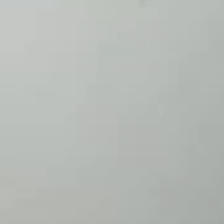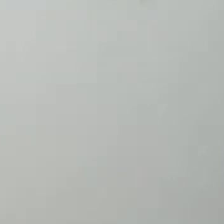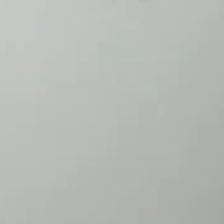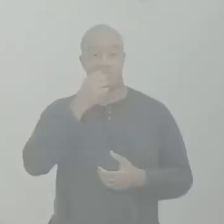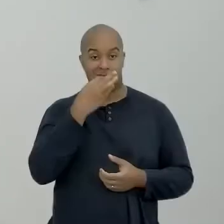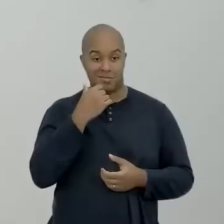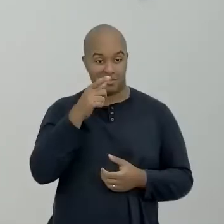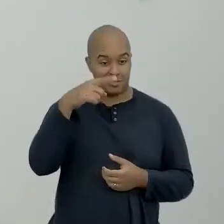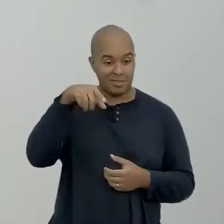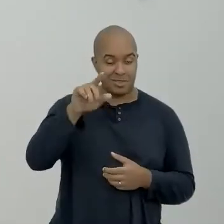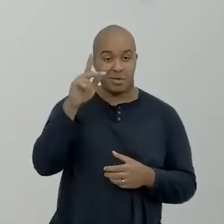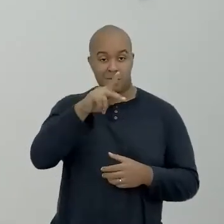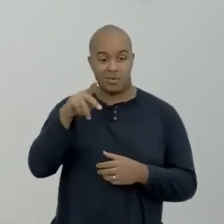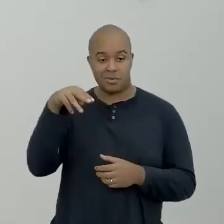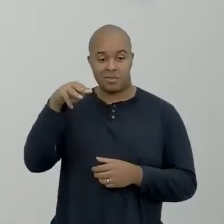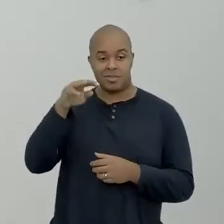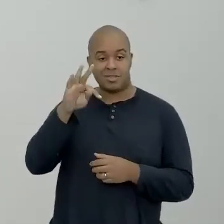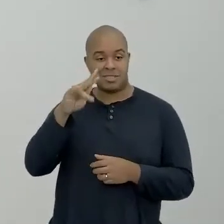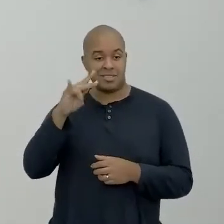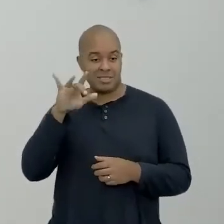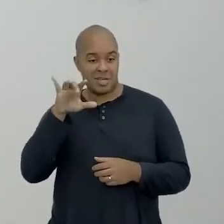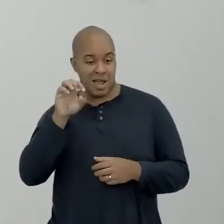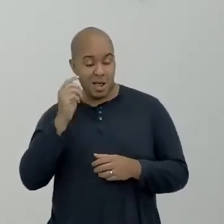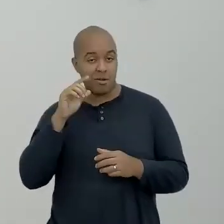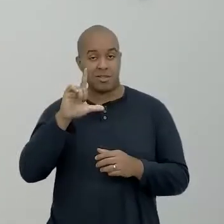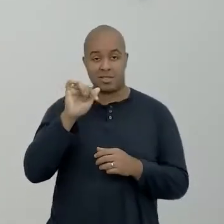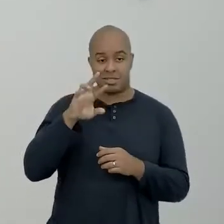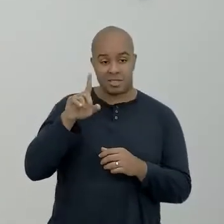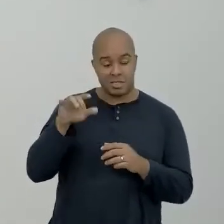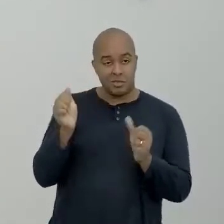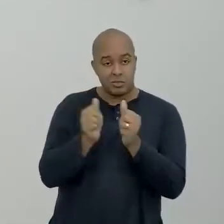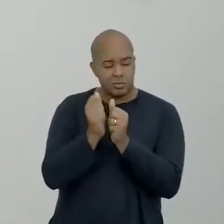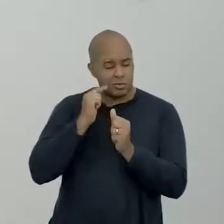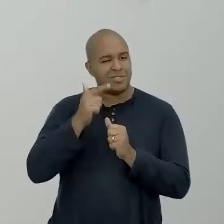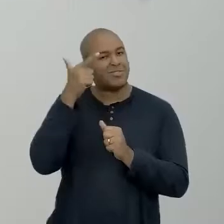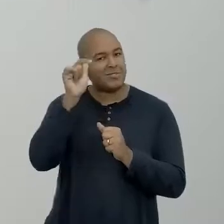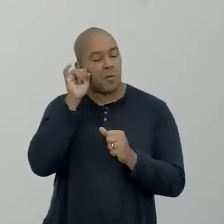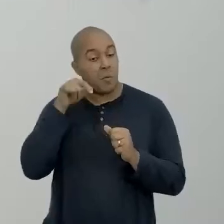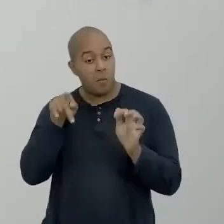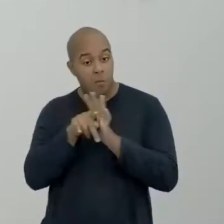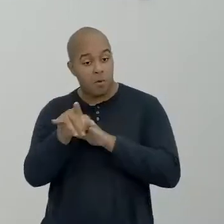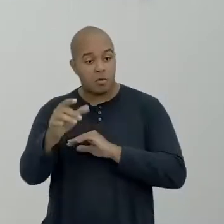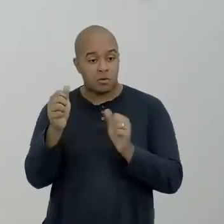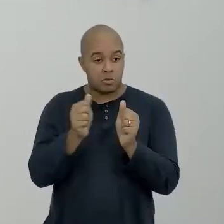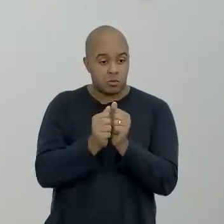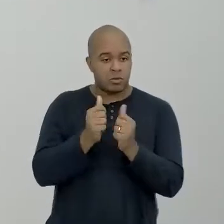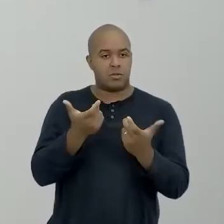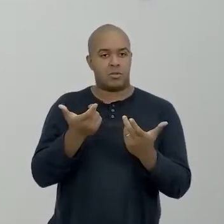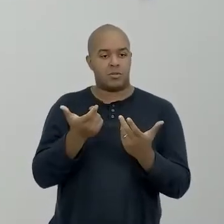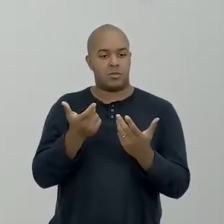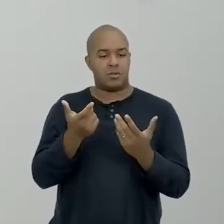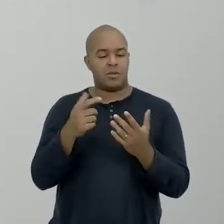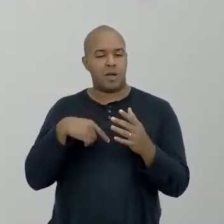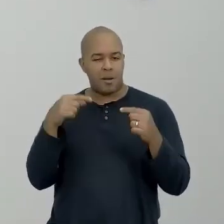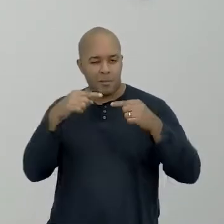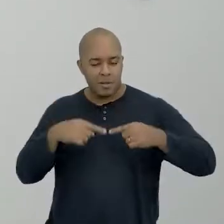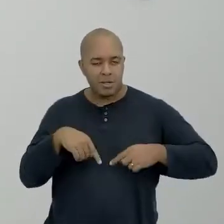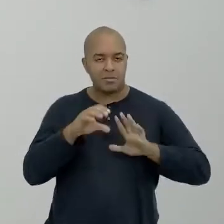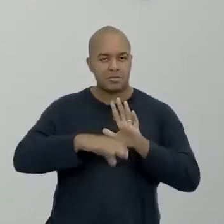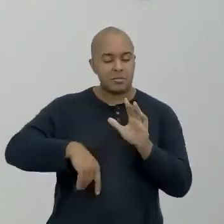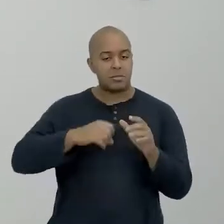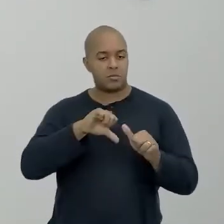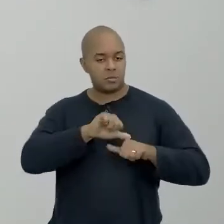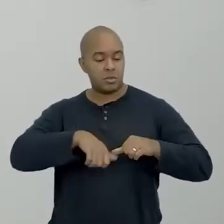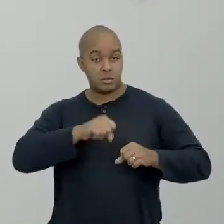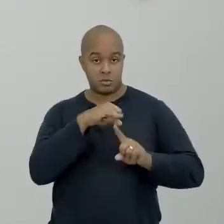E aí, pessoal, tudo bem? Eu sou o professor Thiago Lazarim, então estamos aqui mais uma vez com o componente curricular